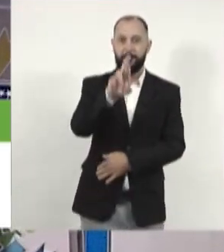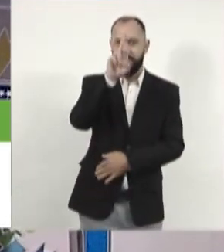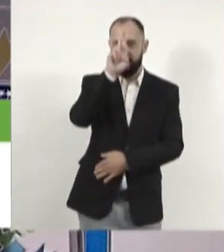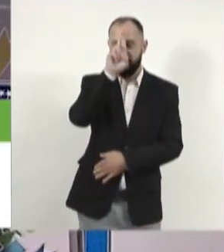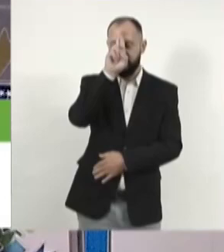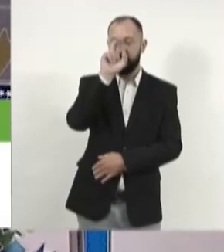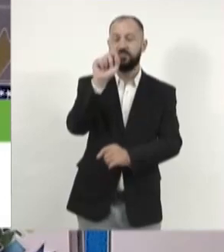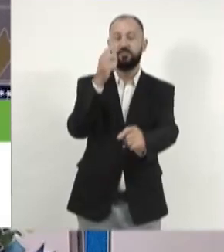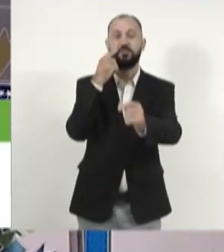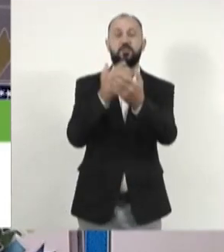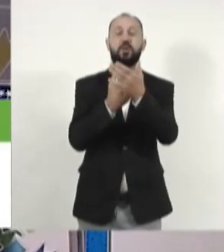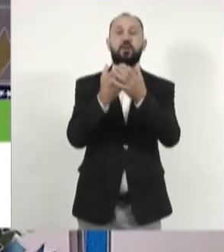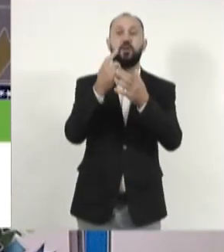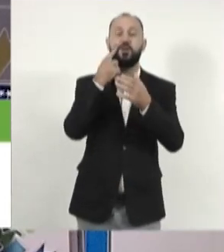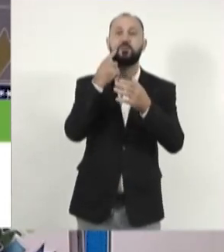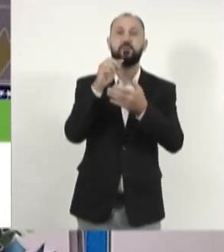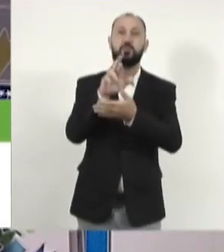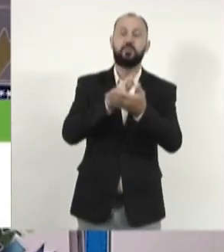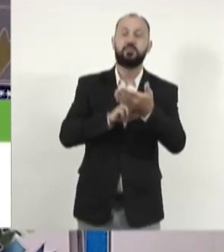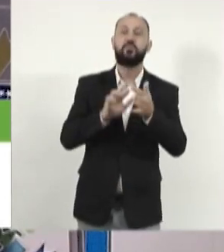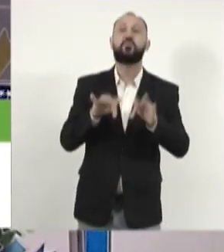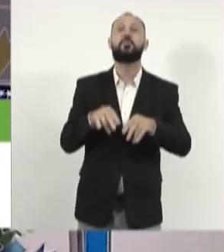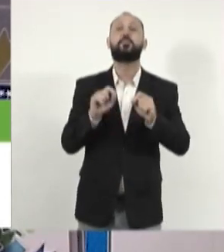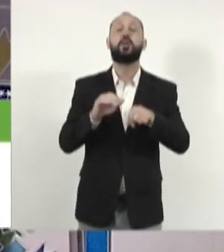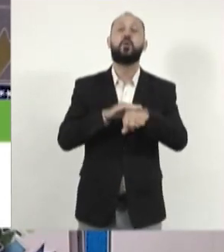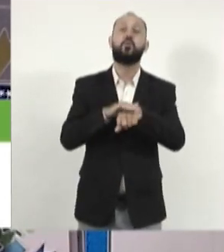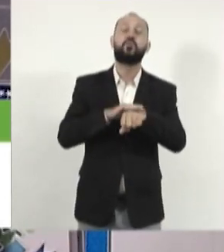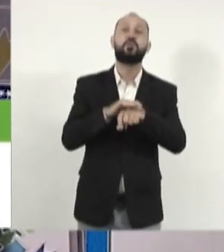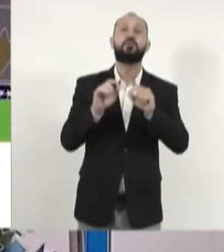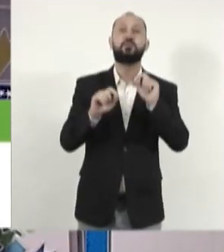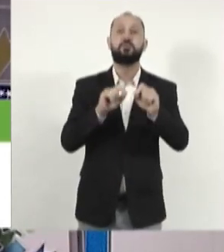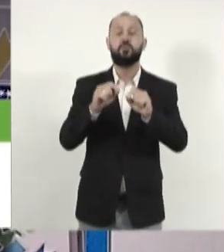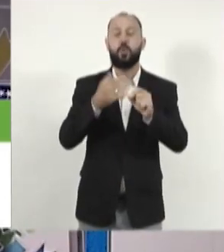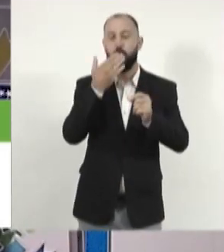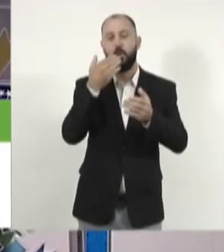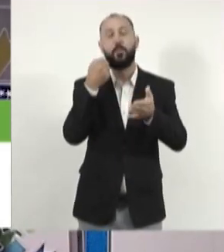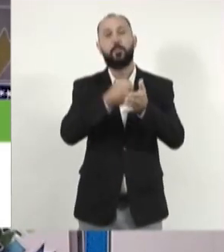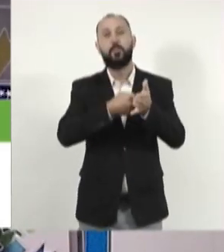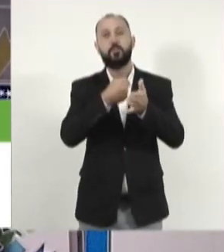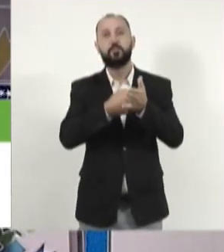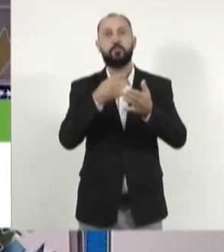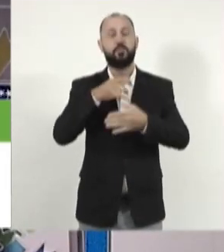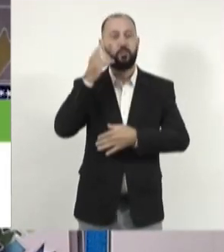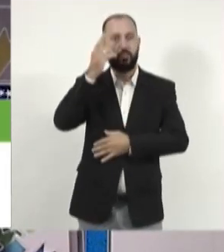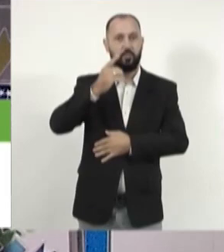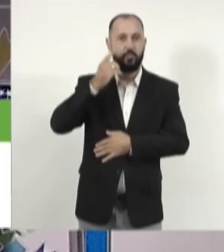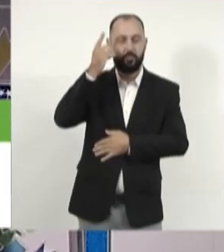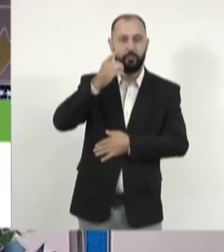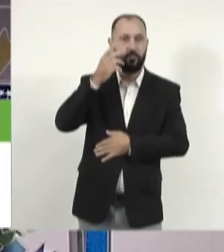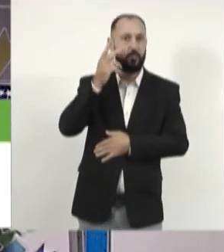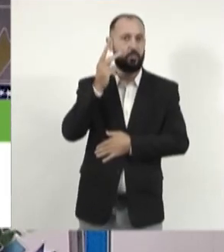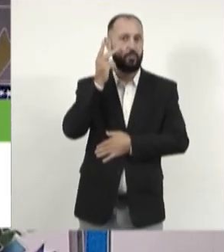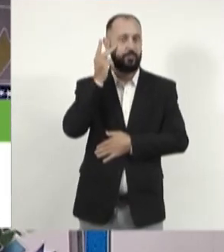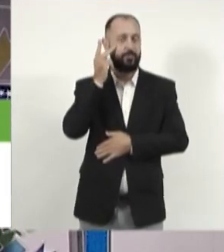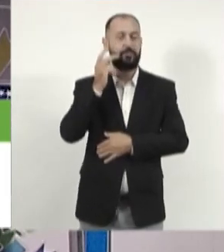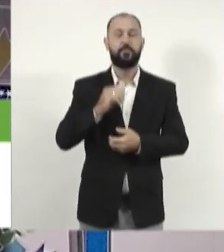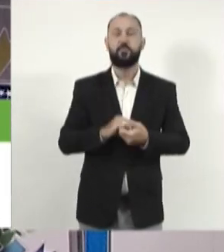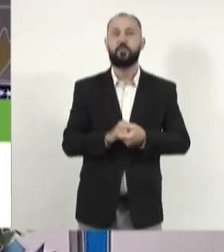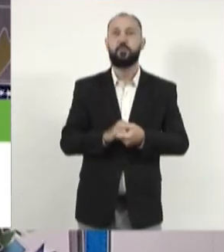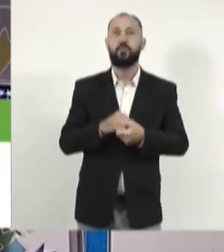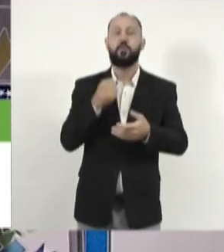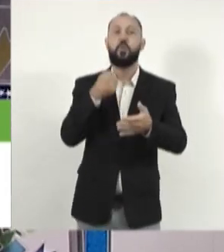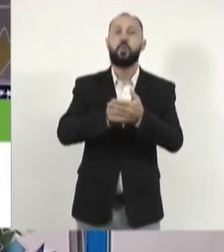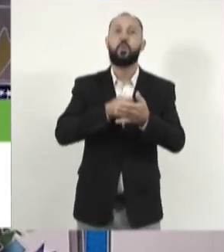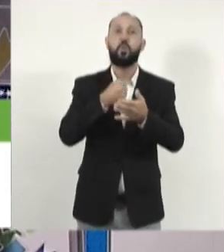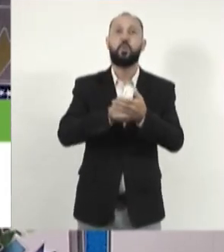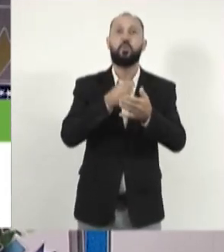segue com notícia aqui no Redação Final para falar de uma reivindicação apresentada pelo deputado Pedro Kemp. Ele cobrou